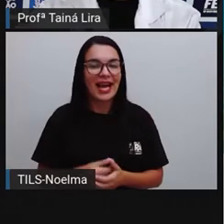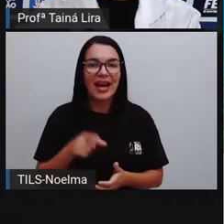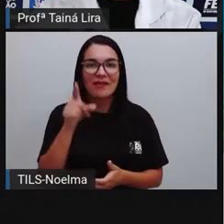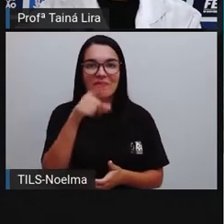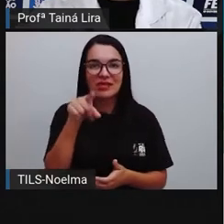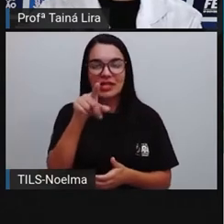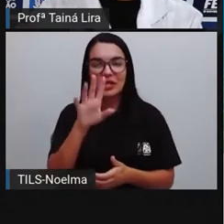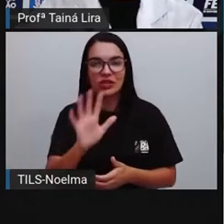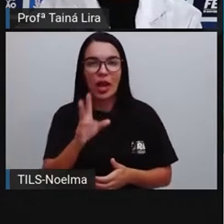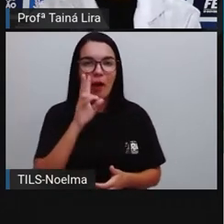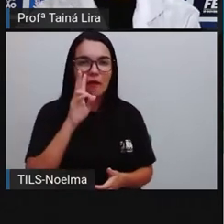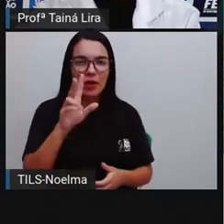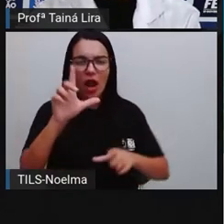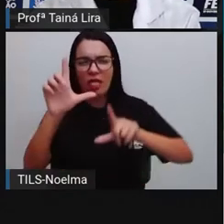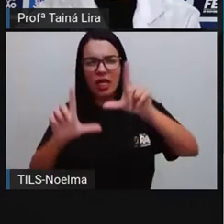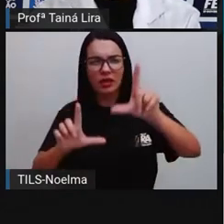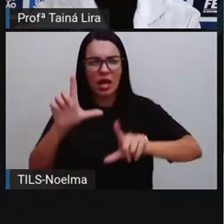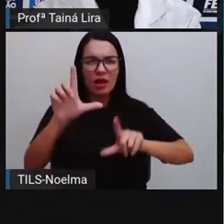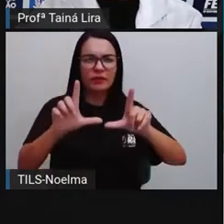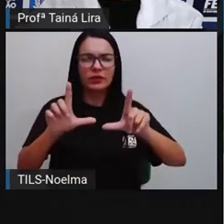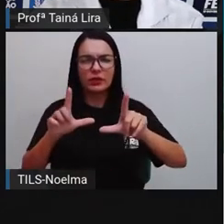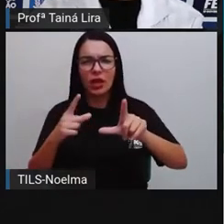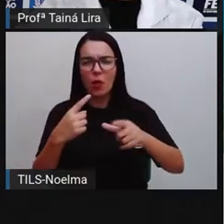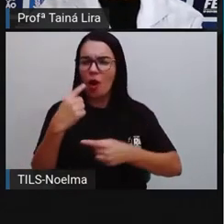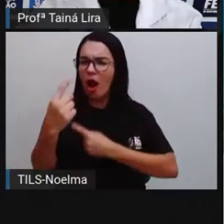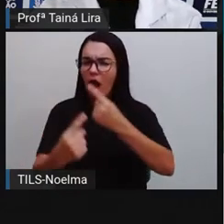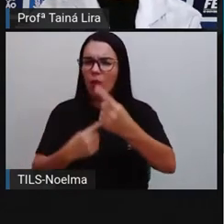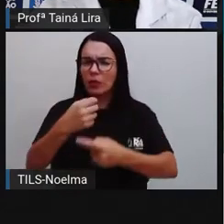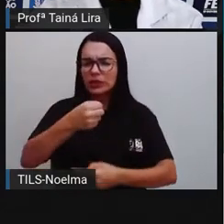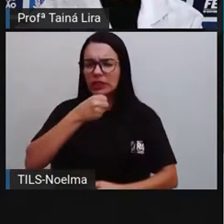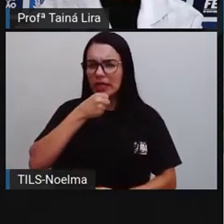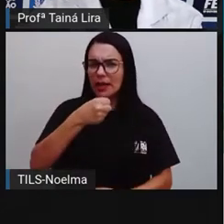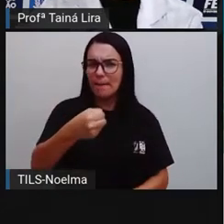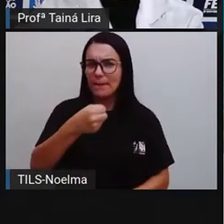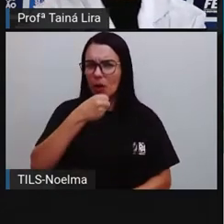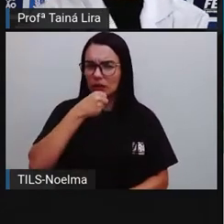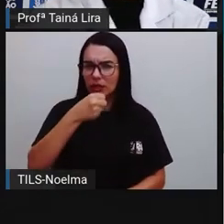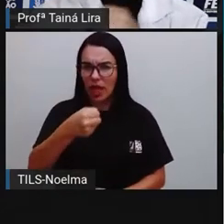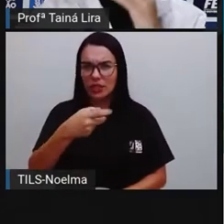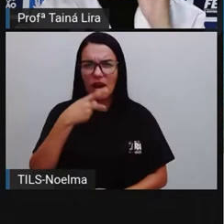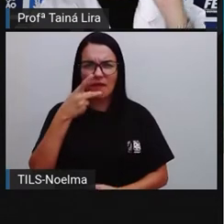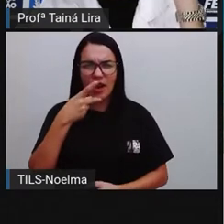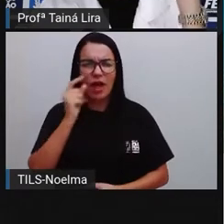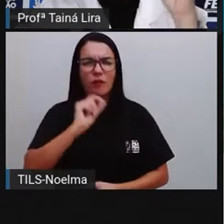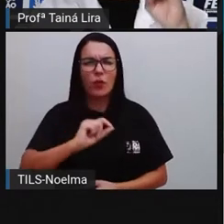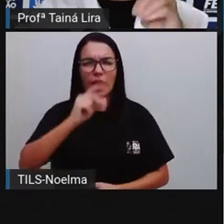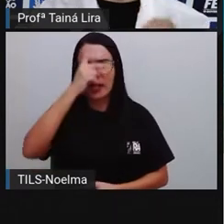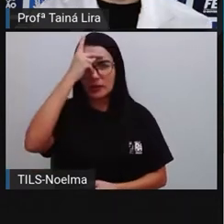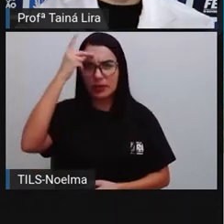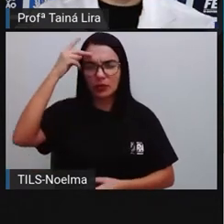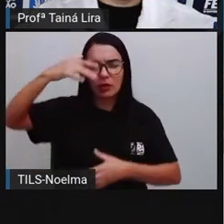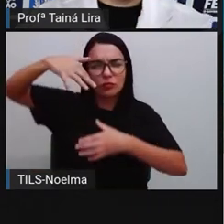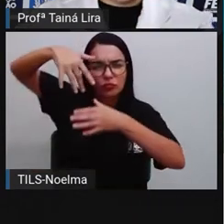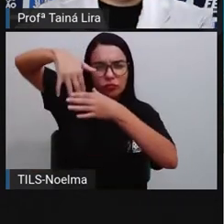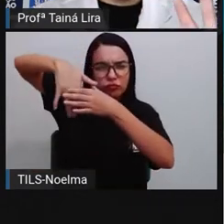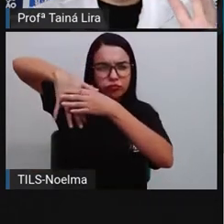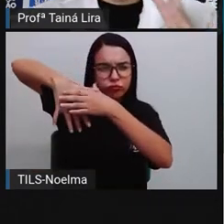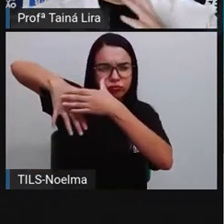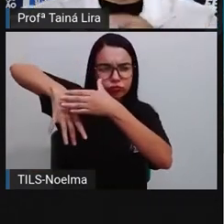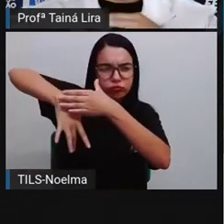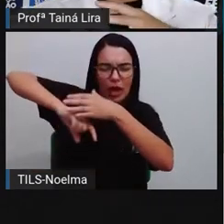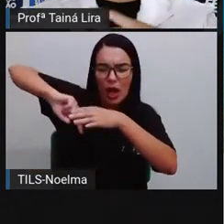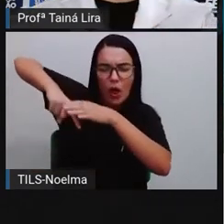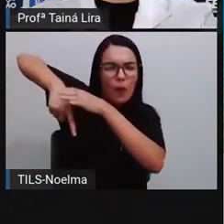programas de televisão algumas matérias e falavam aí onde os mergulhadores não é tão ali no fundo do